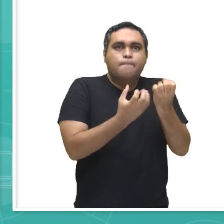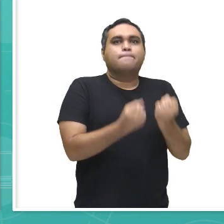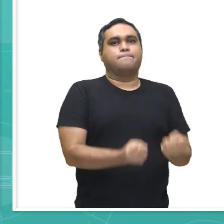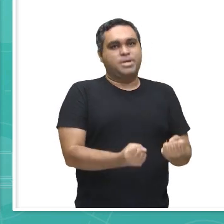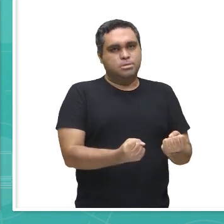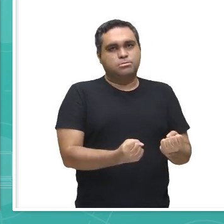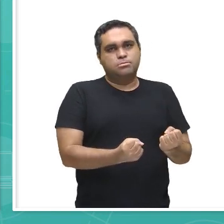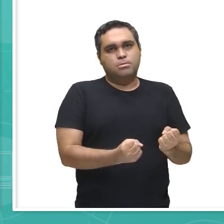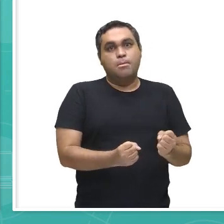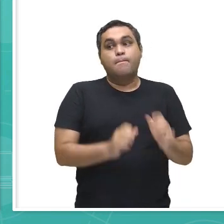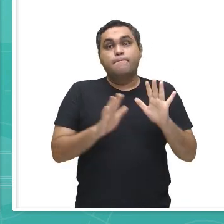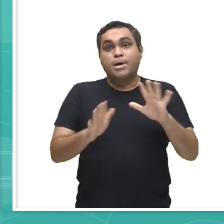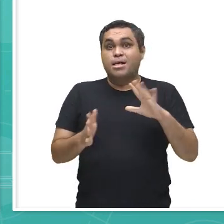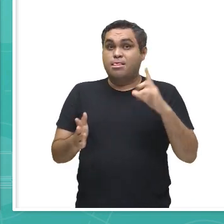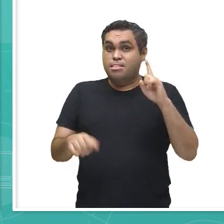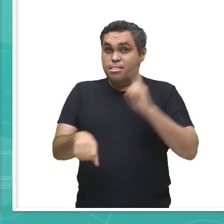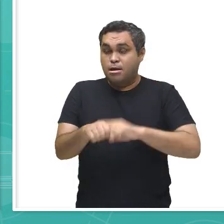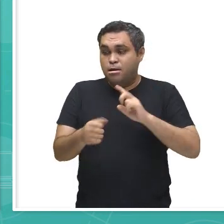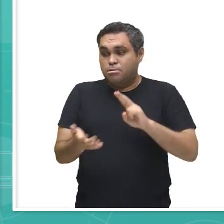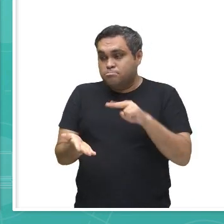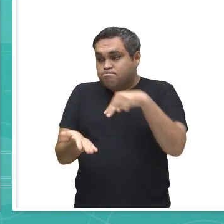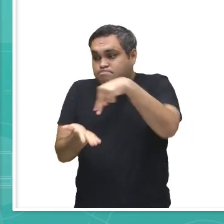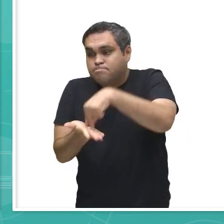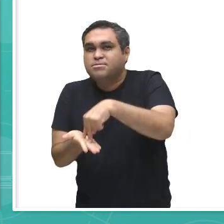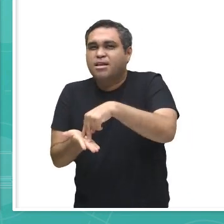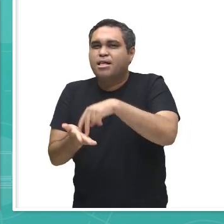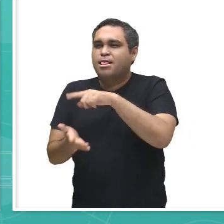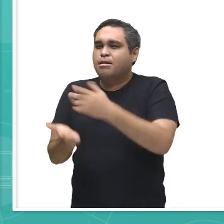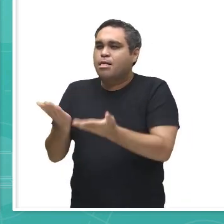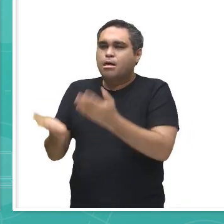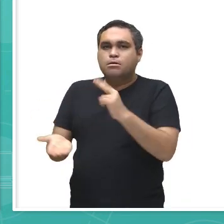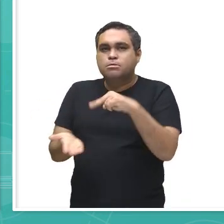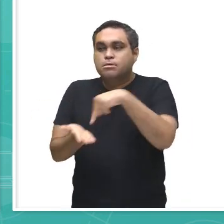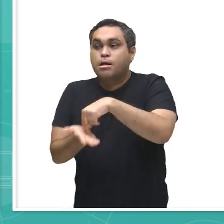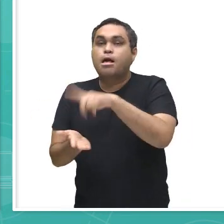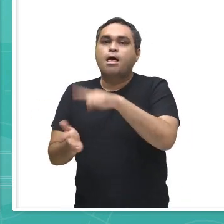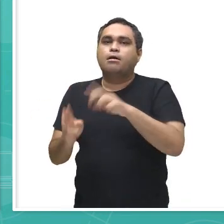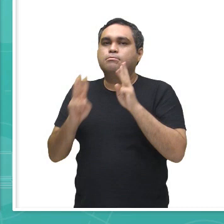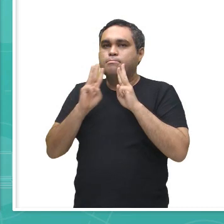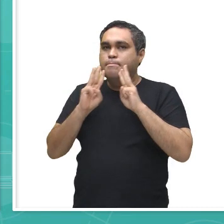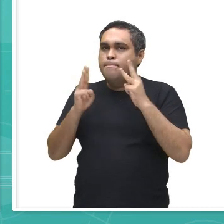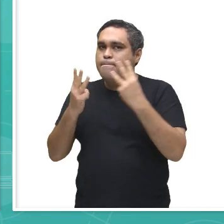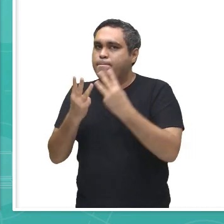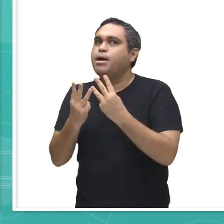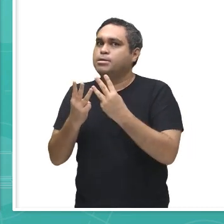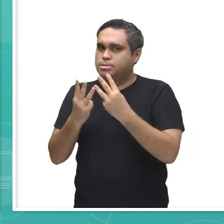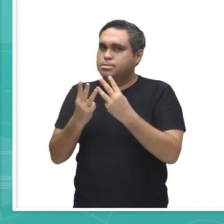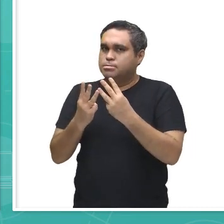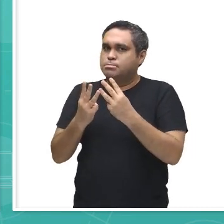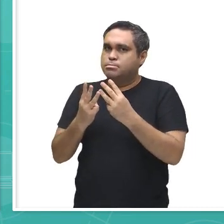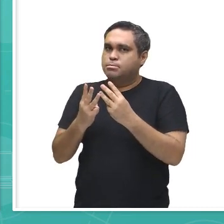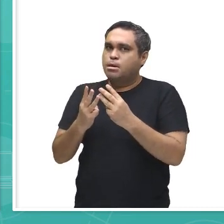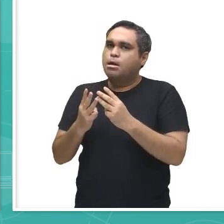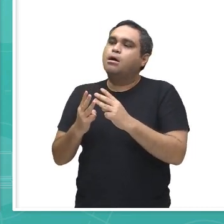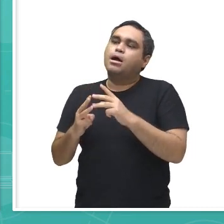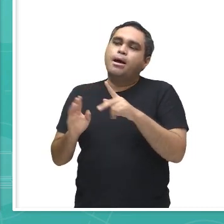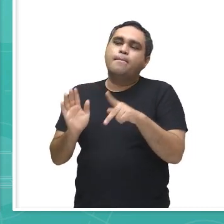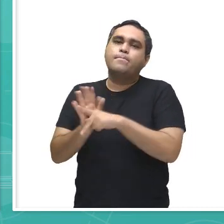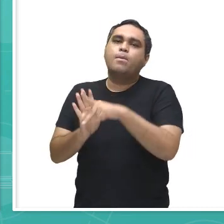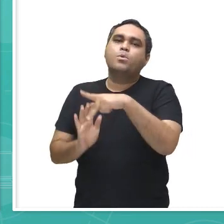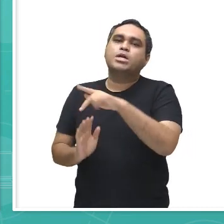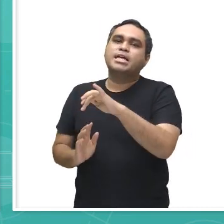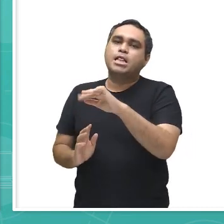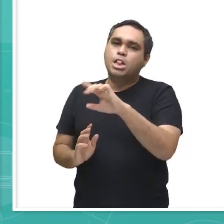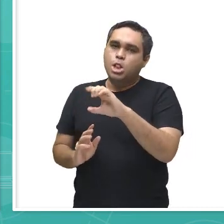massa, que é em quilos, Além disso, a gente tem aqui o exemplo de quando a gente vai